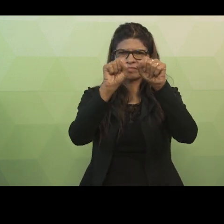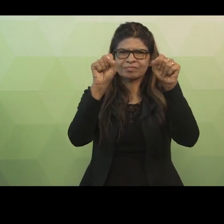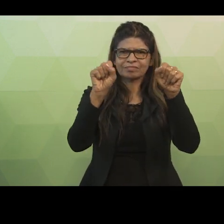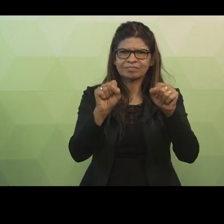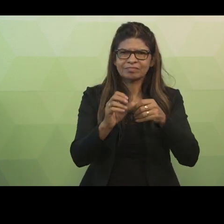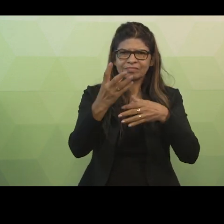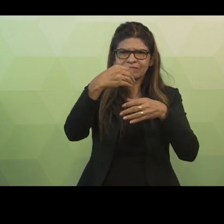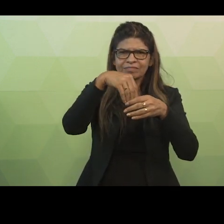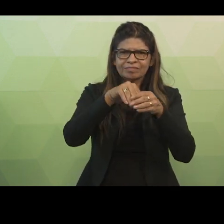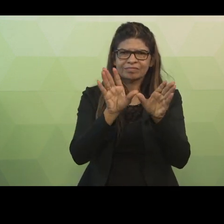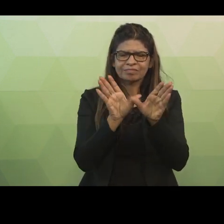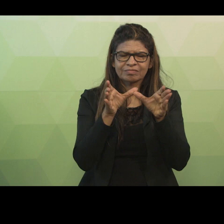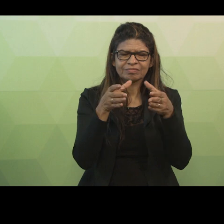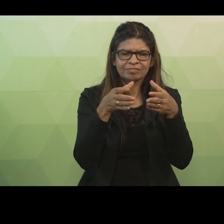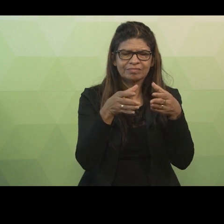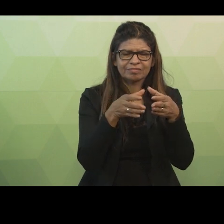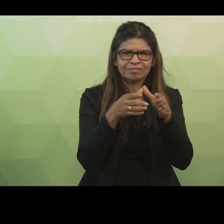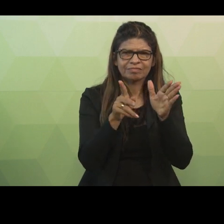própria classe.